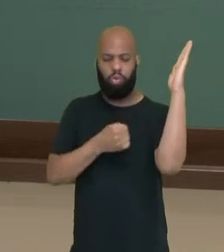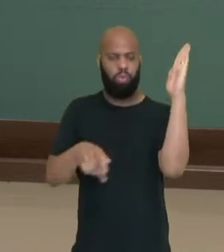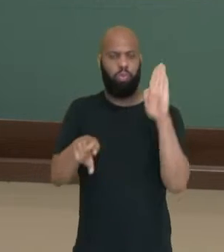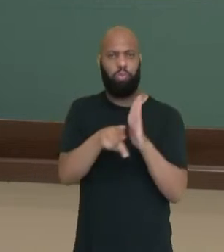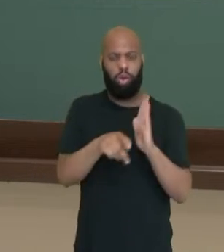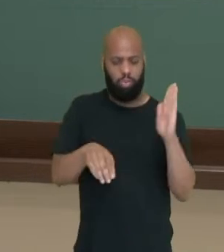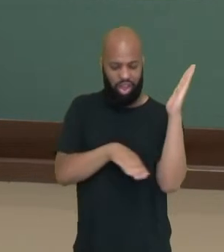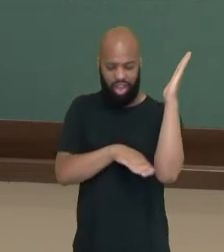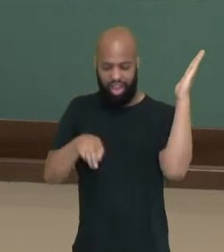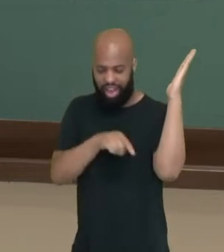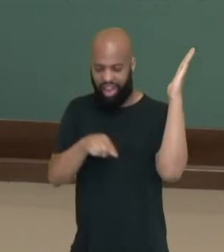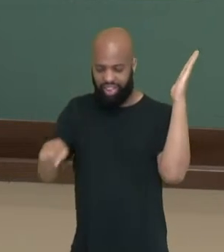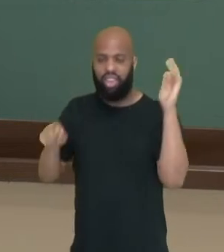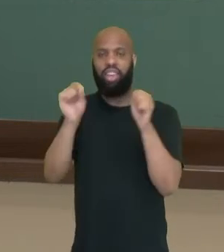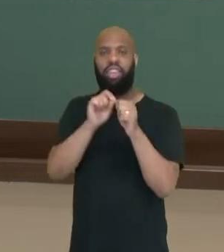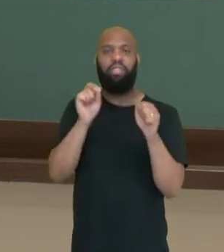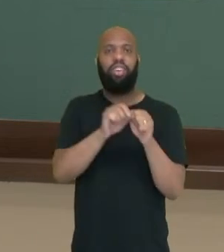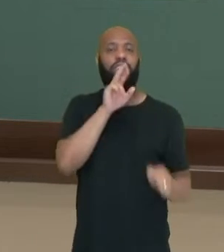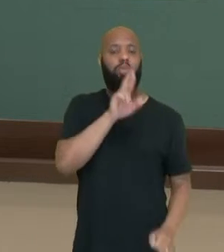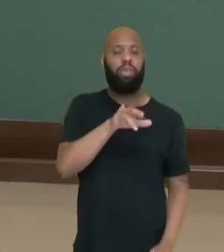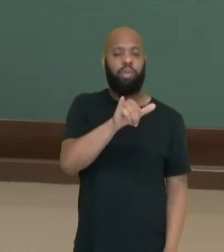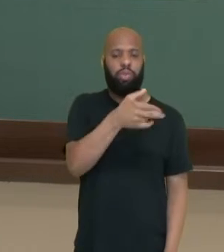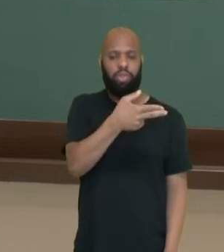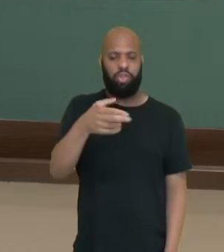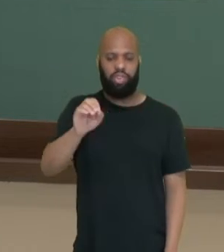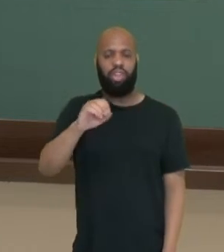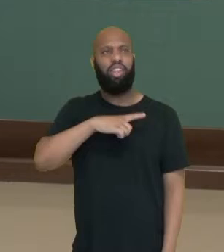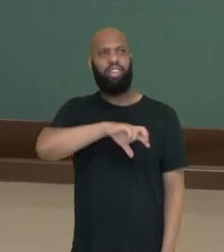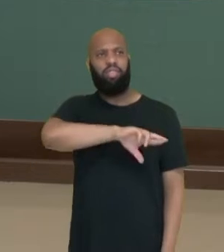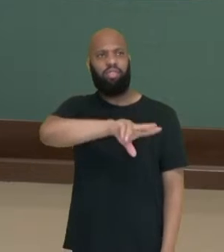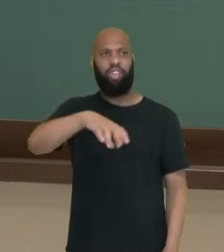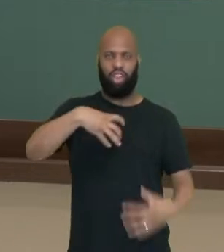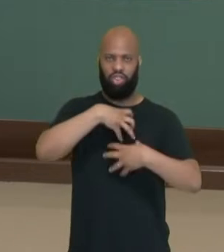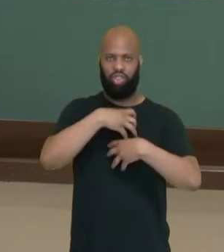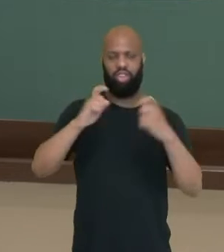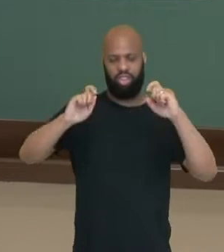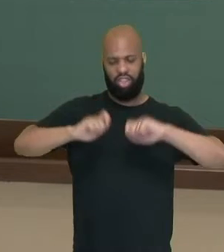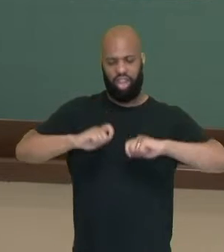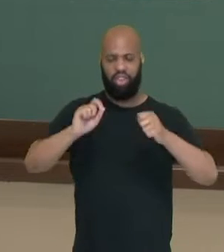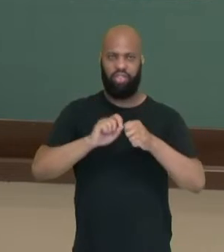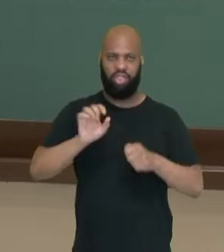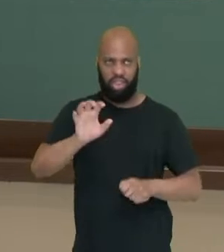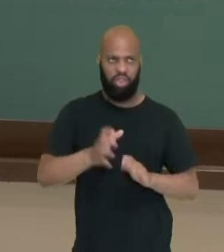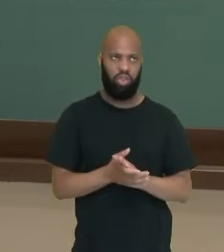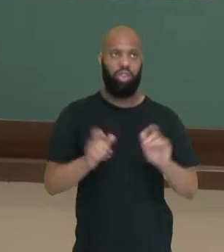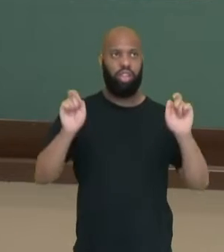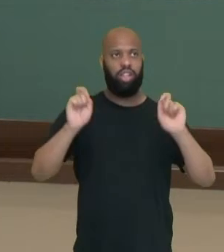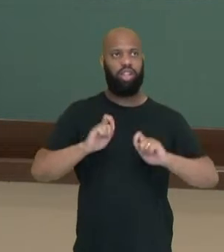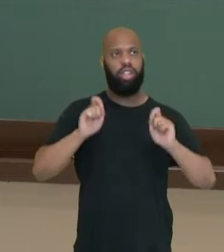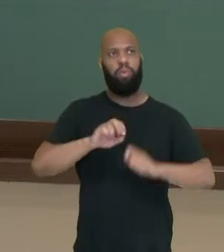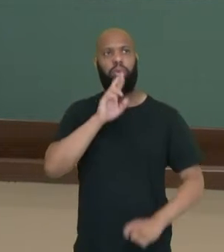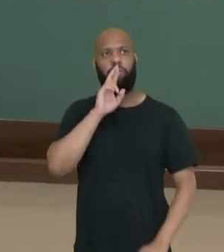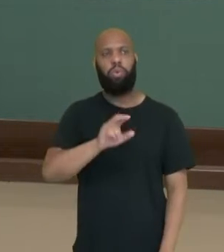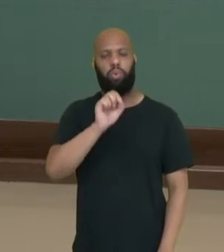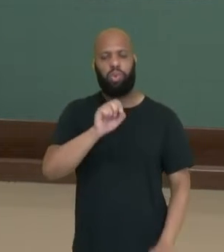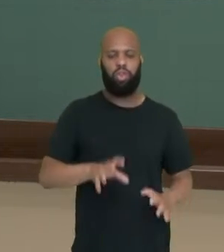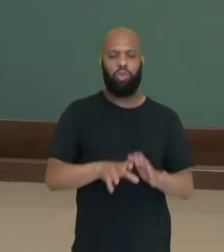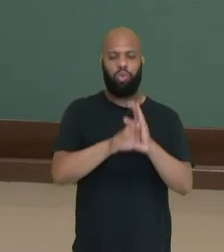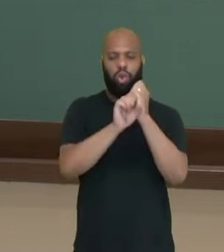dê zero? Como que eu descubro? Aí tem vários métodos, né? A gente pode resolver